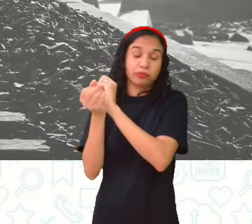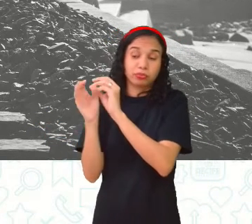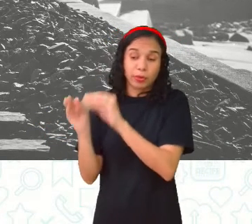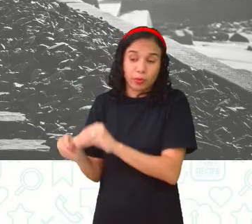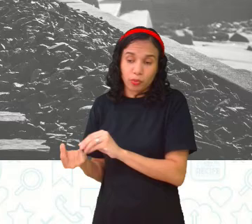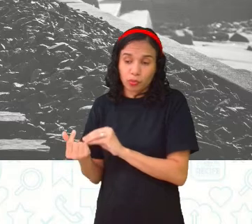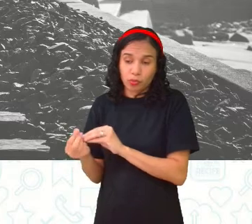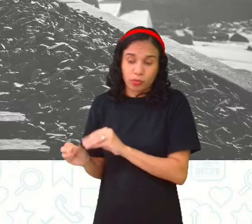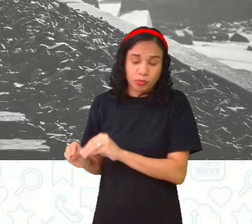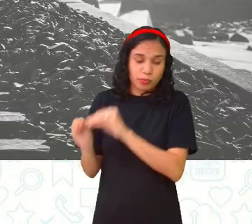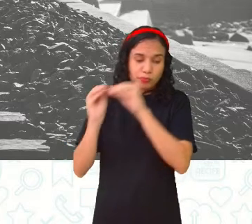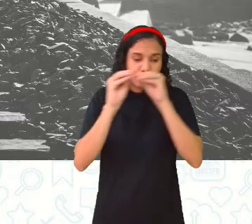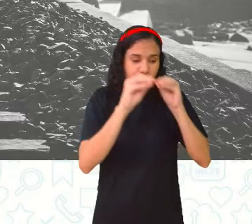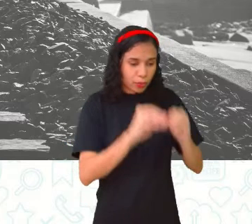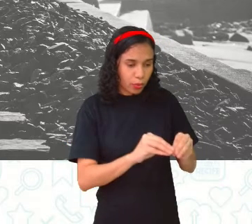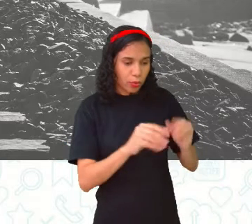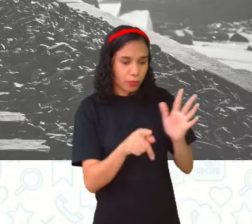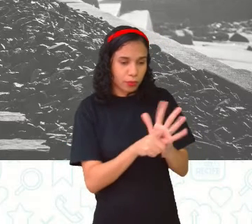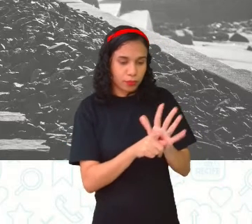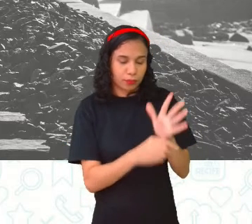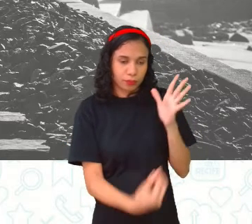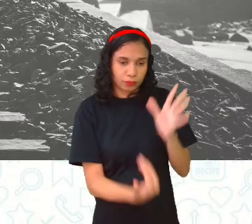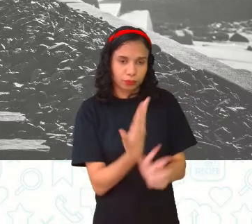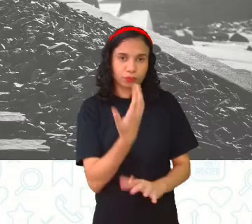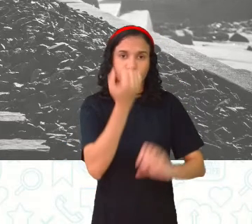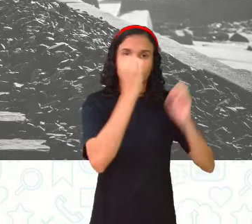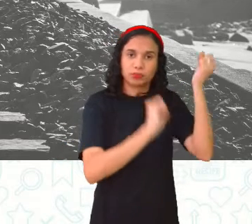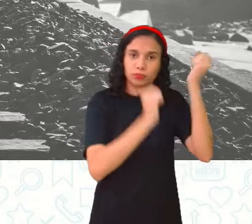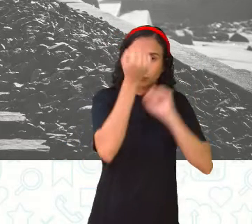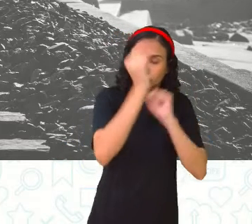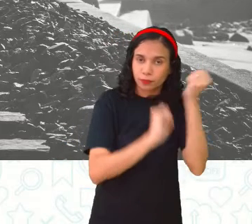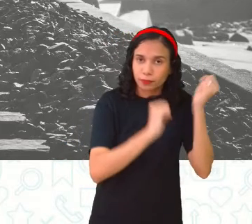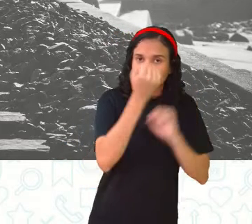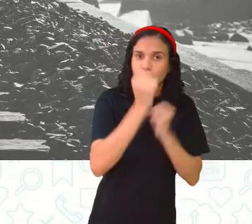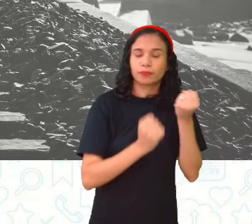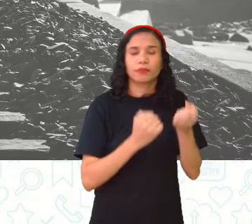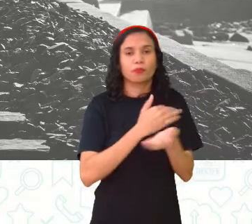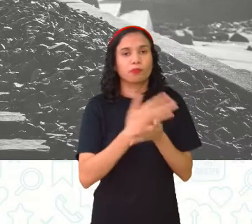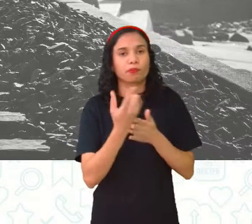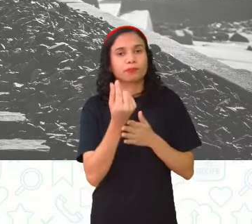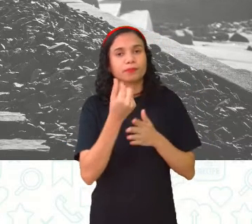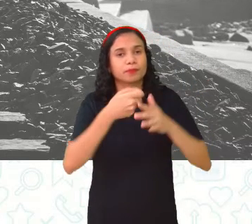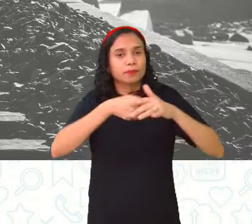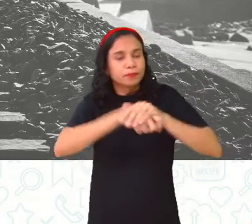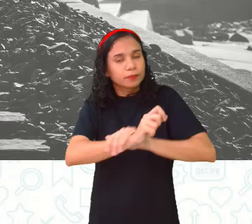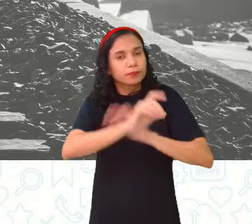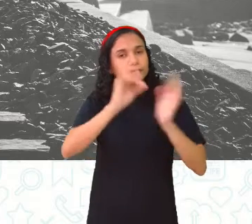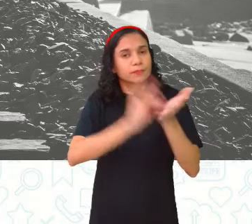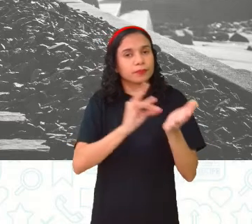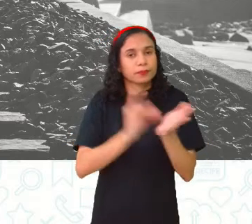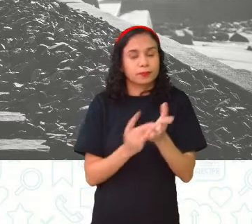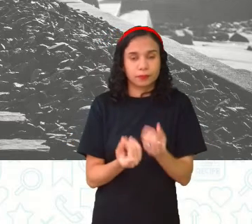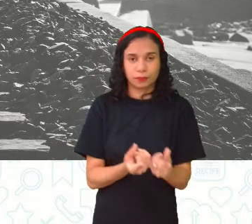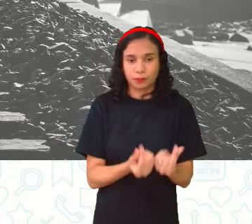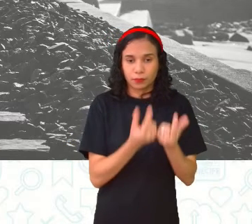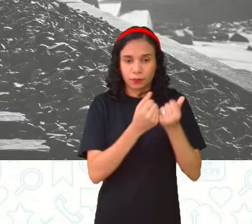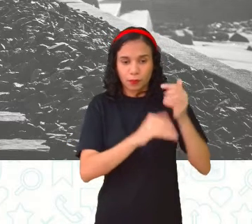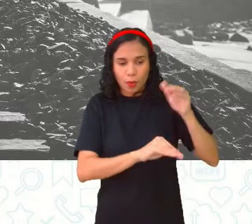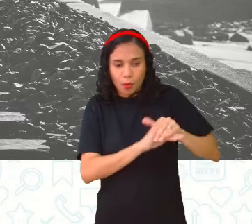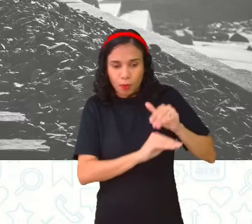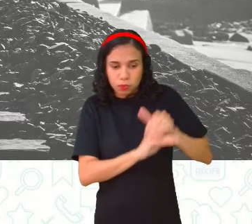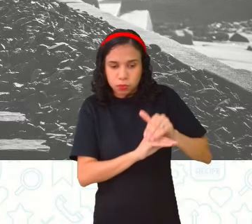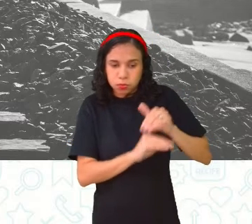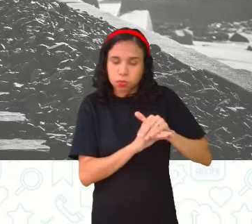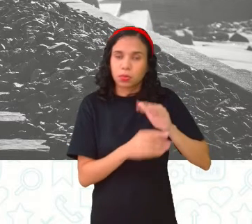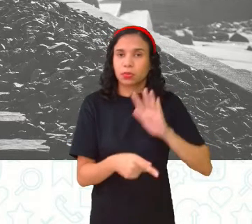começaram a ser levados para a criação de fábricas, né? Eles começaram a investir esse capital acumulado